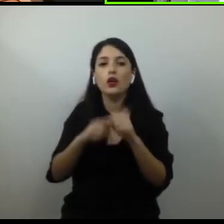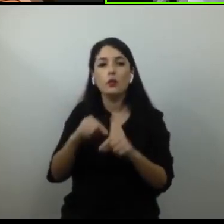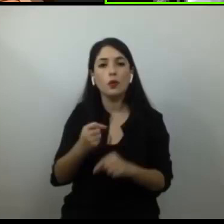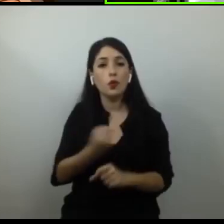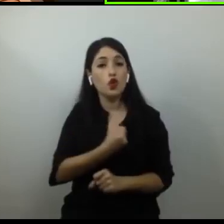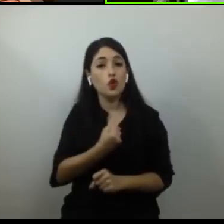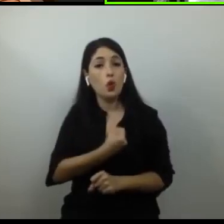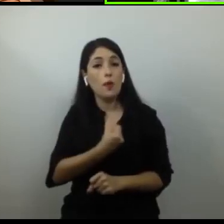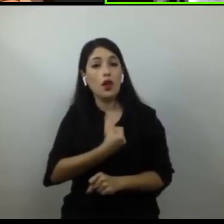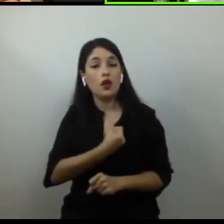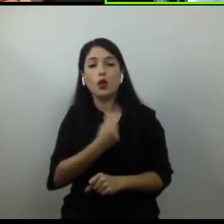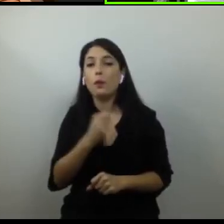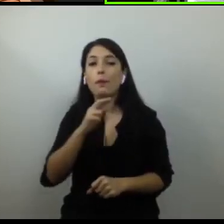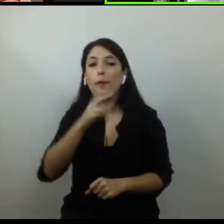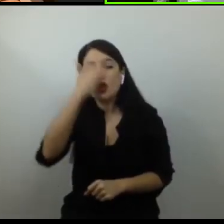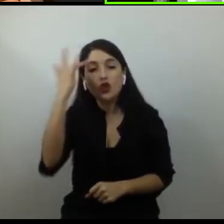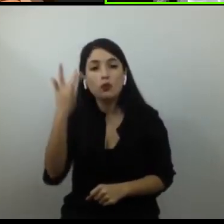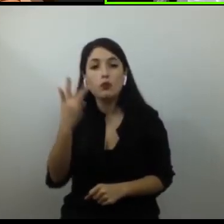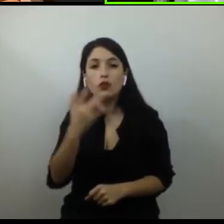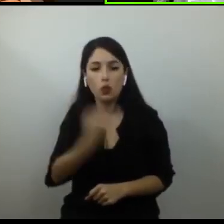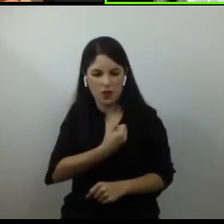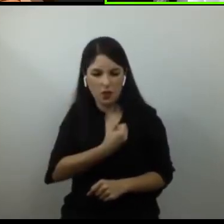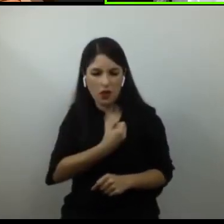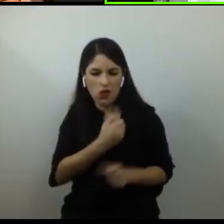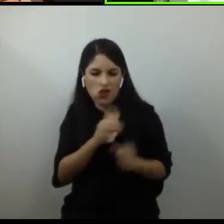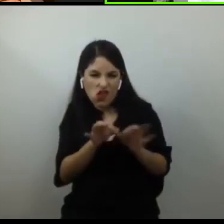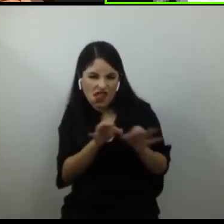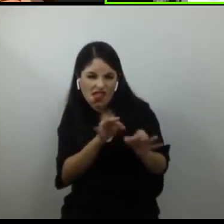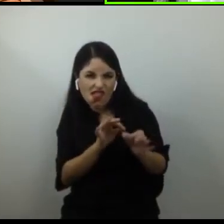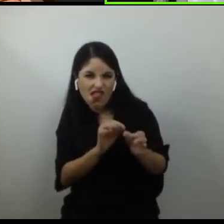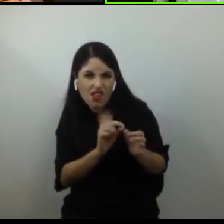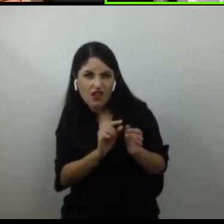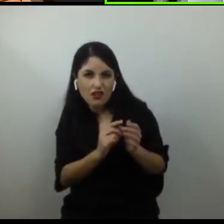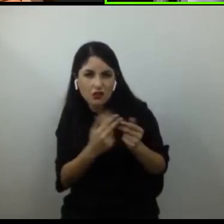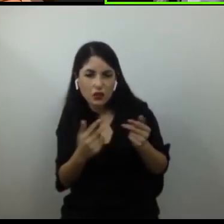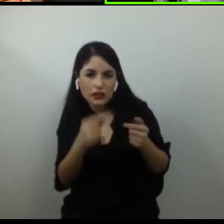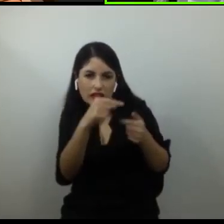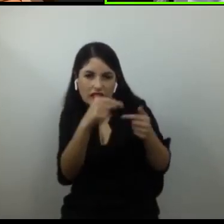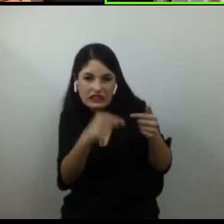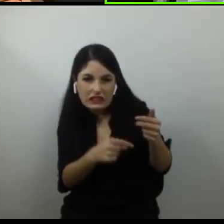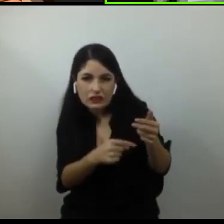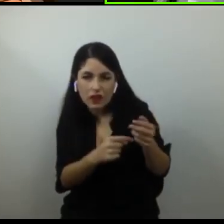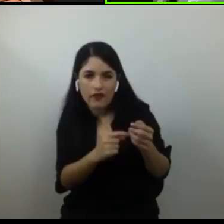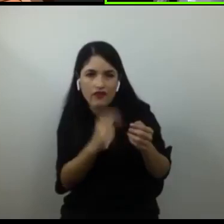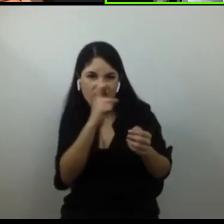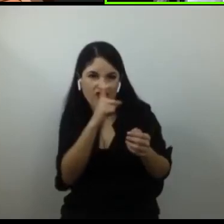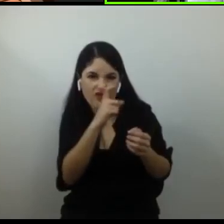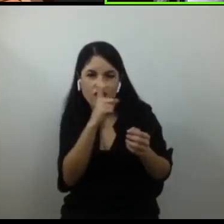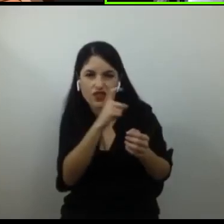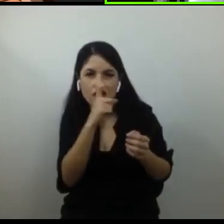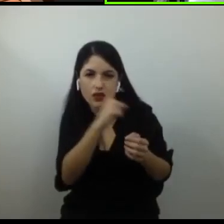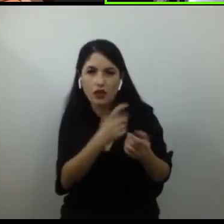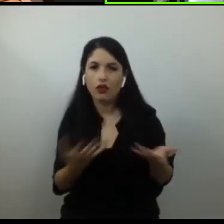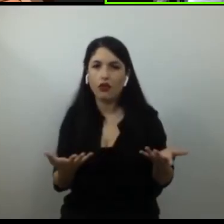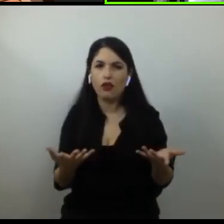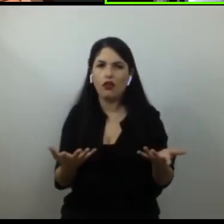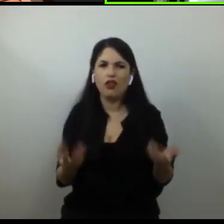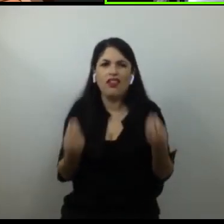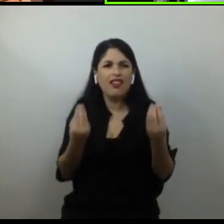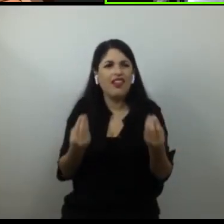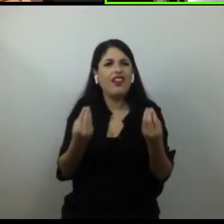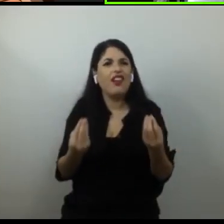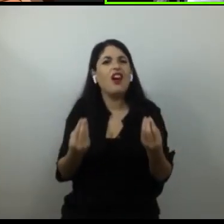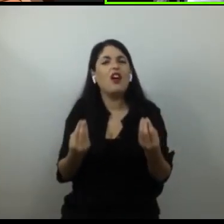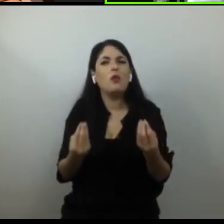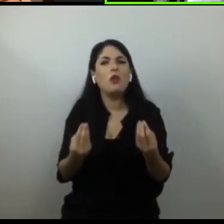dizer que as pessoas não estão morrendo. Nada mais é do que a negação do fato, né? A negação do fato para o seu eleitorado, para a